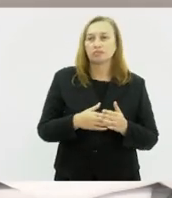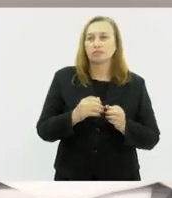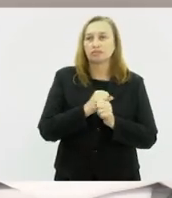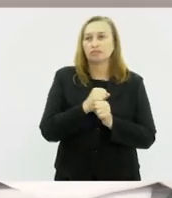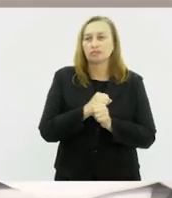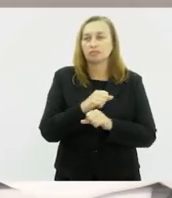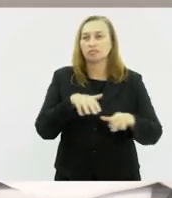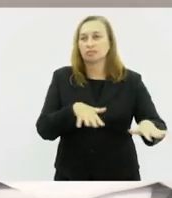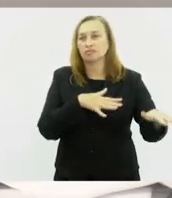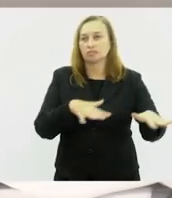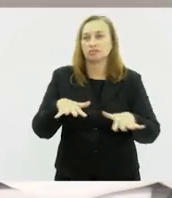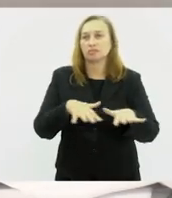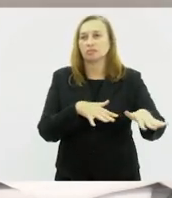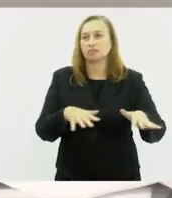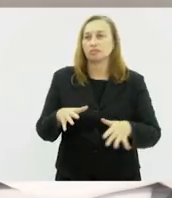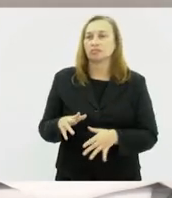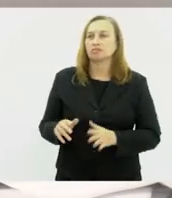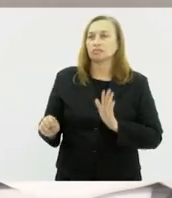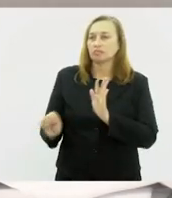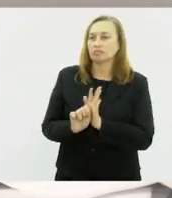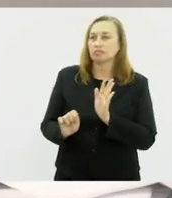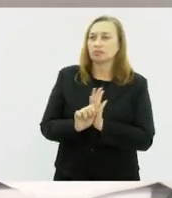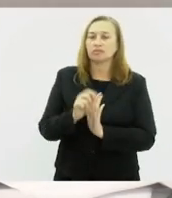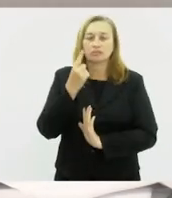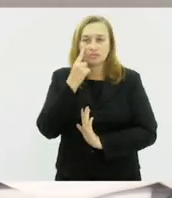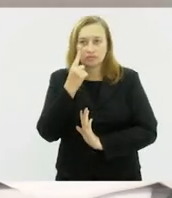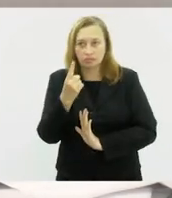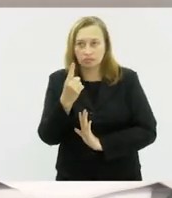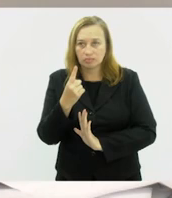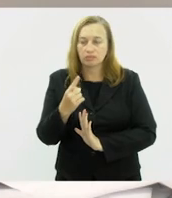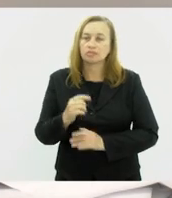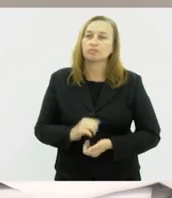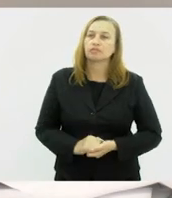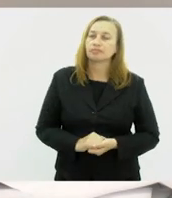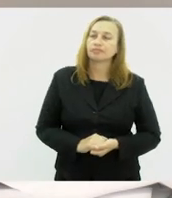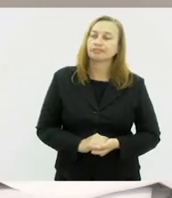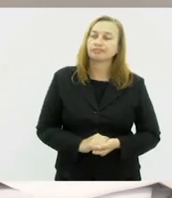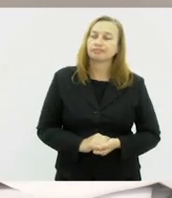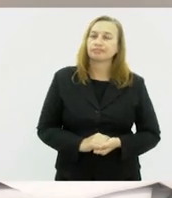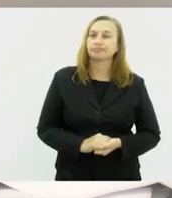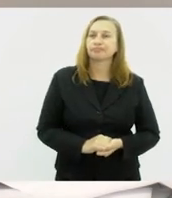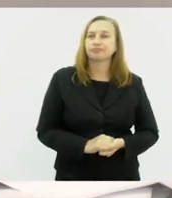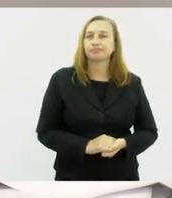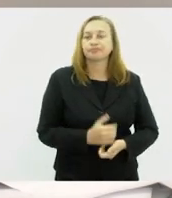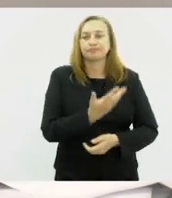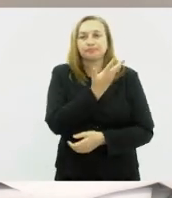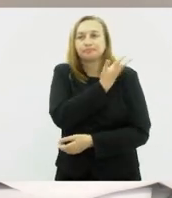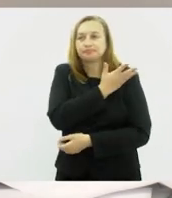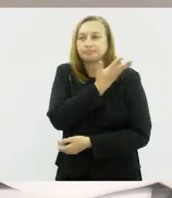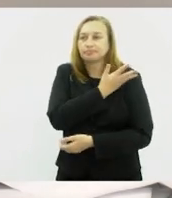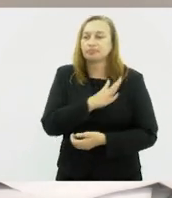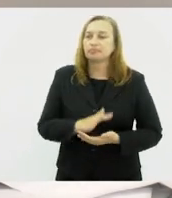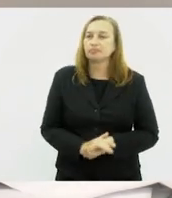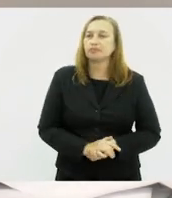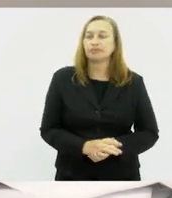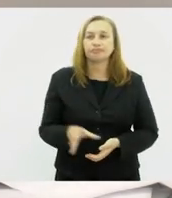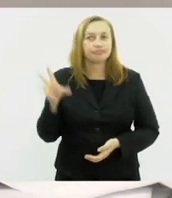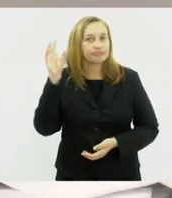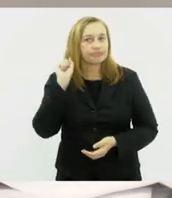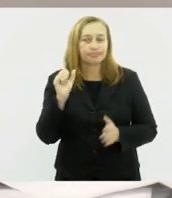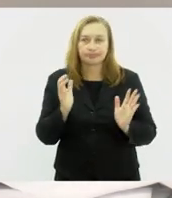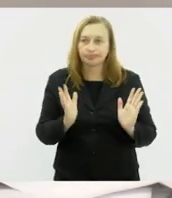da Marcha vejam aonde chega o o estigma e o o preconceito Então vamos ouvir